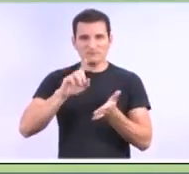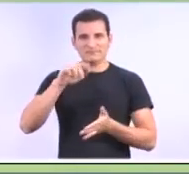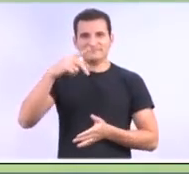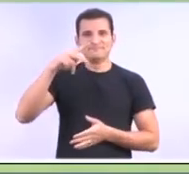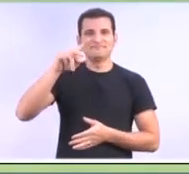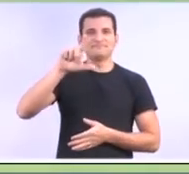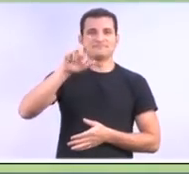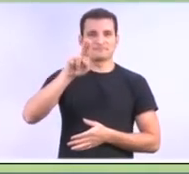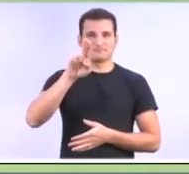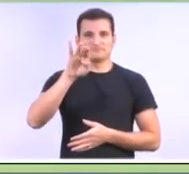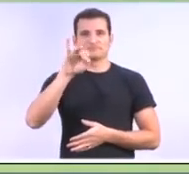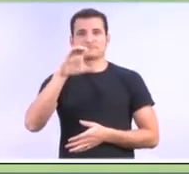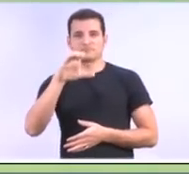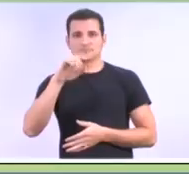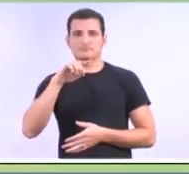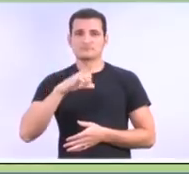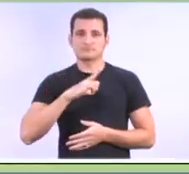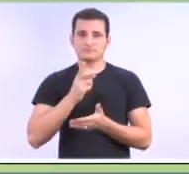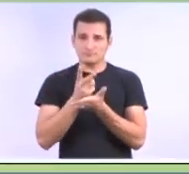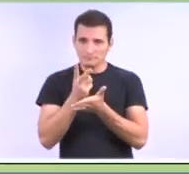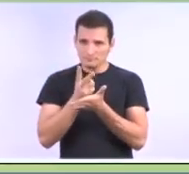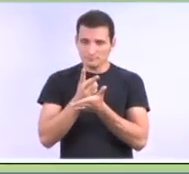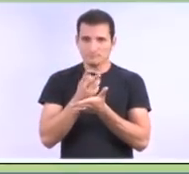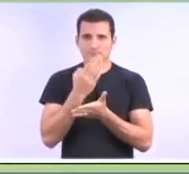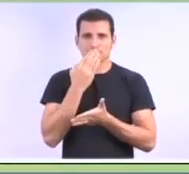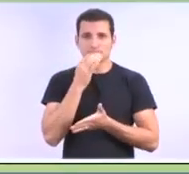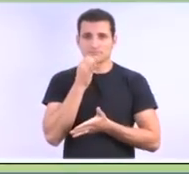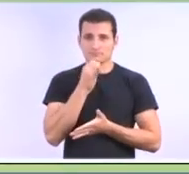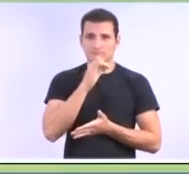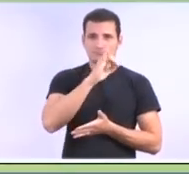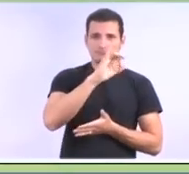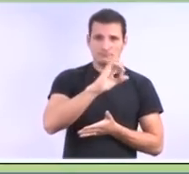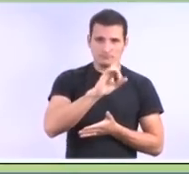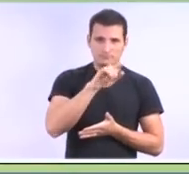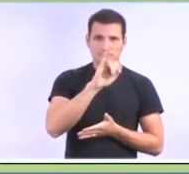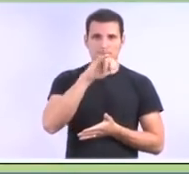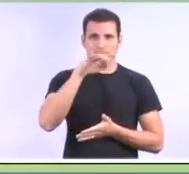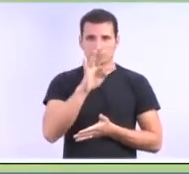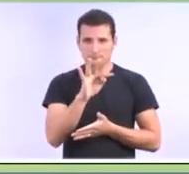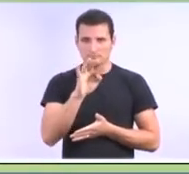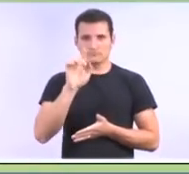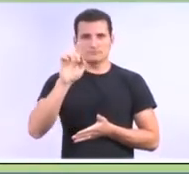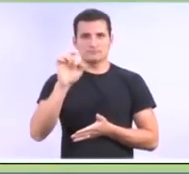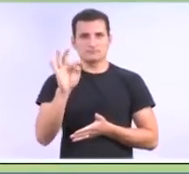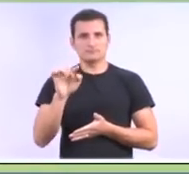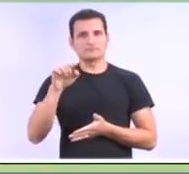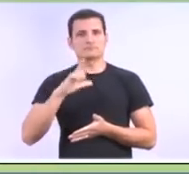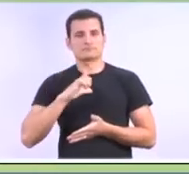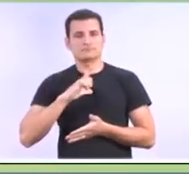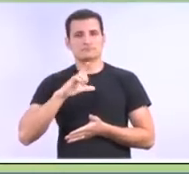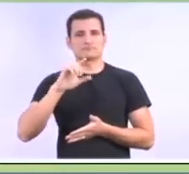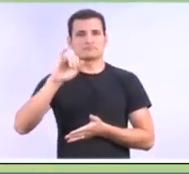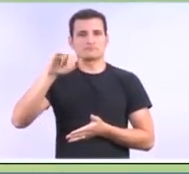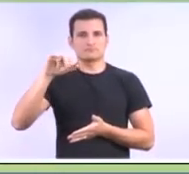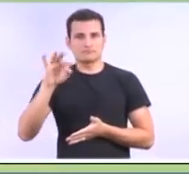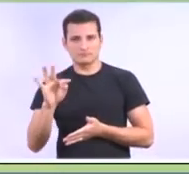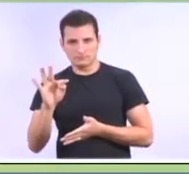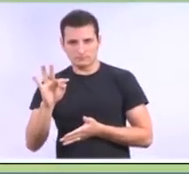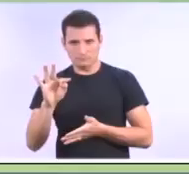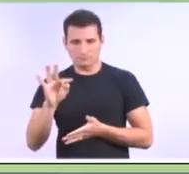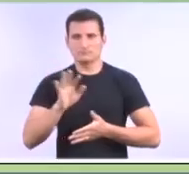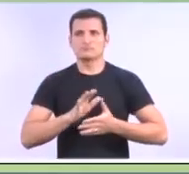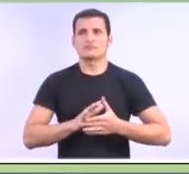ele tem o mesmo tipo, se o ID é inteiro, o get ele tem o mesmo tipo do